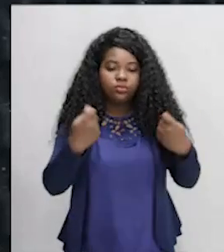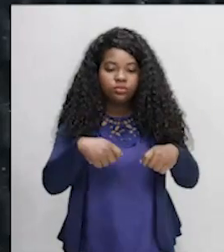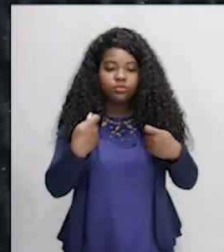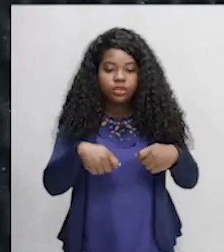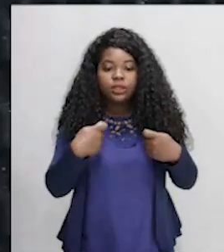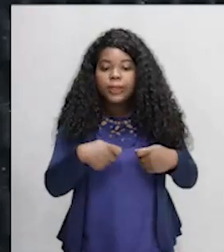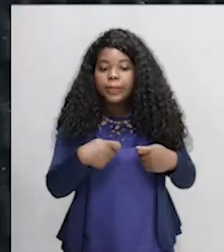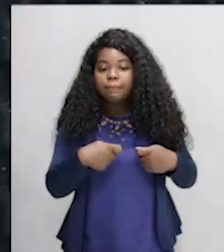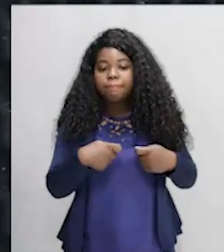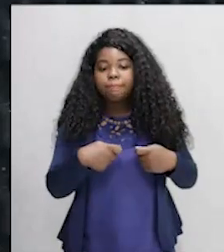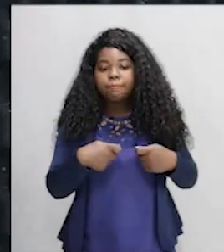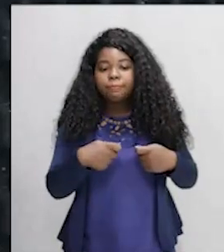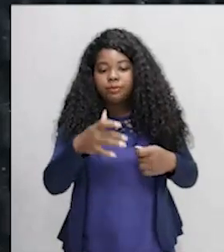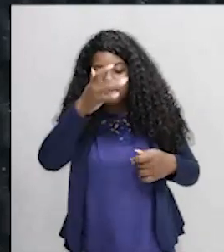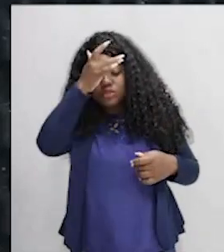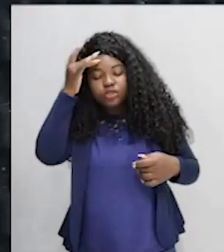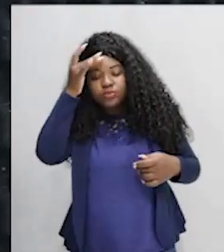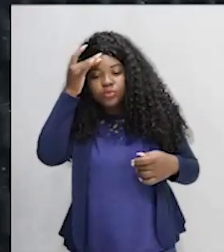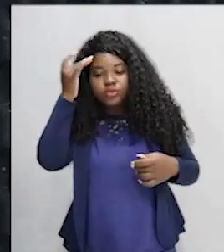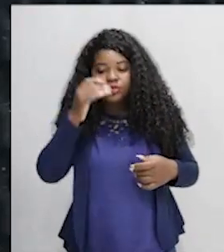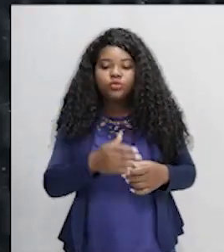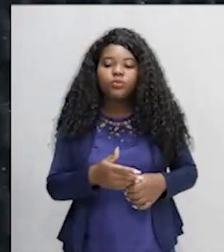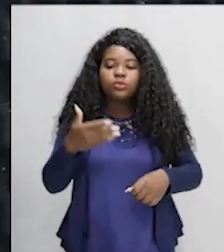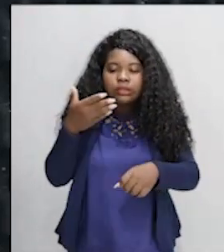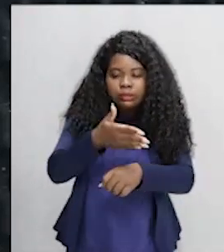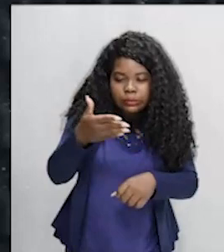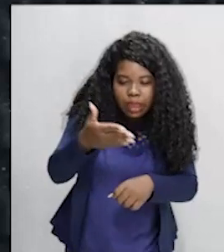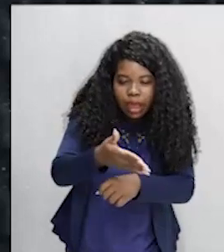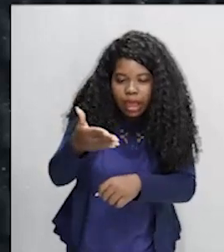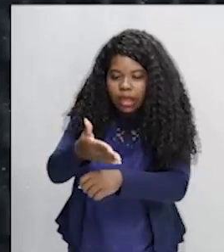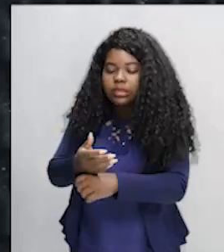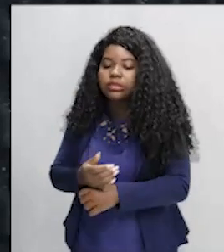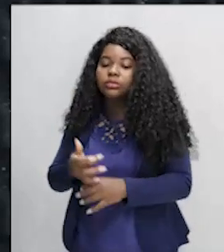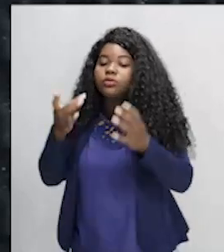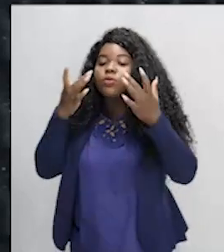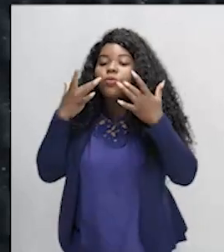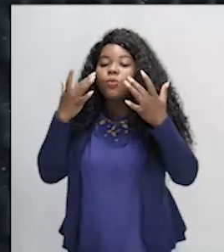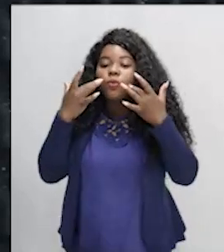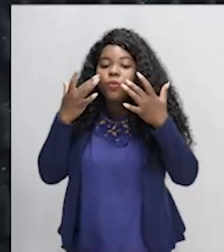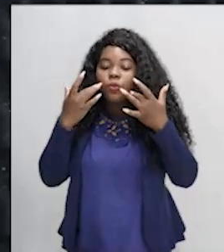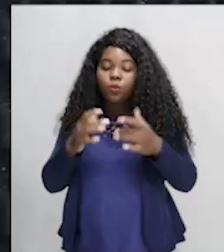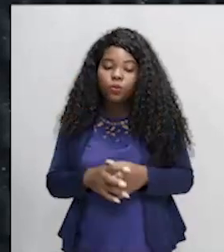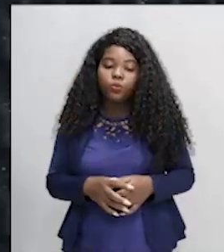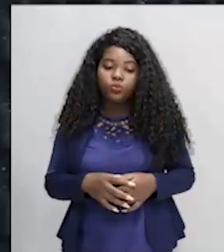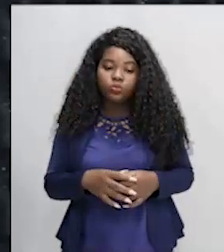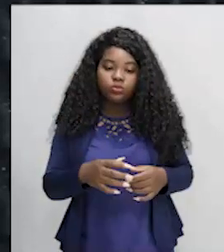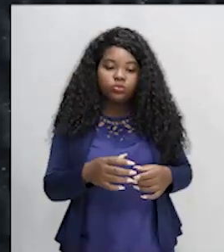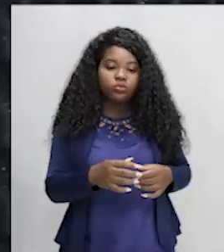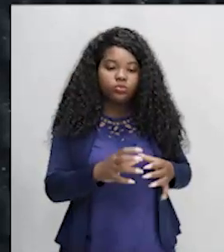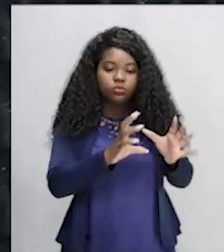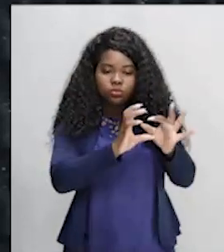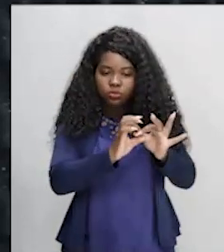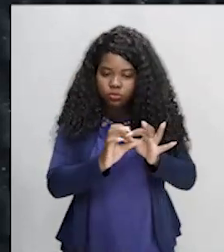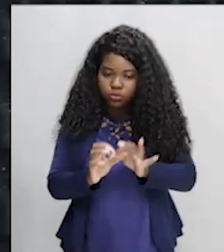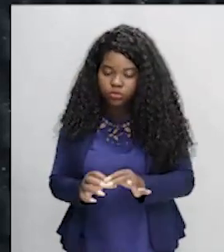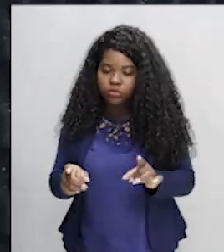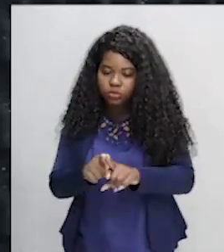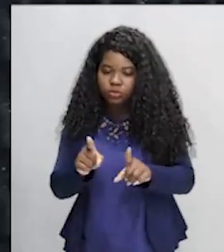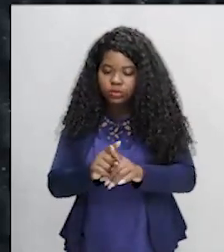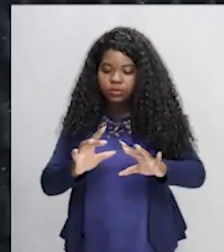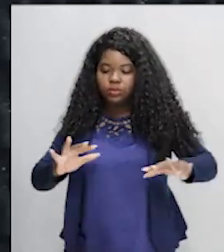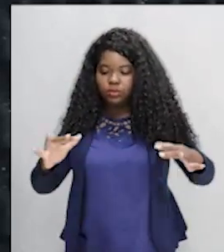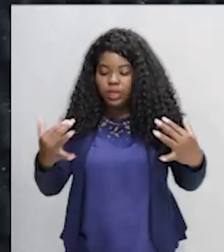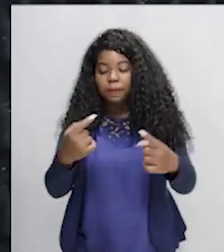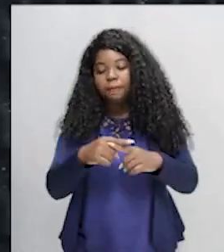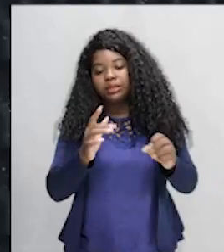física presente, o ator, o texto e o público, a plateia. Só que em período de pandemia,